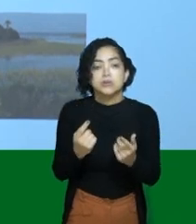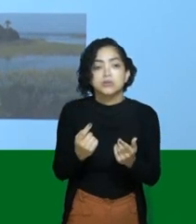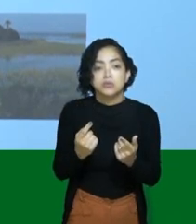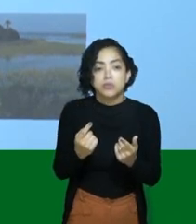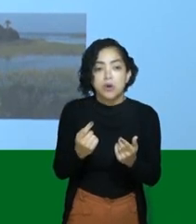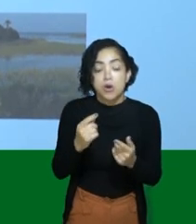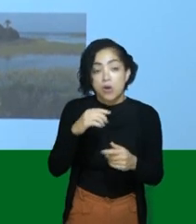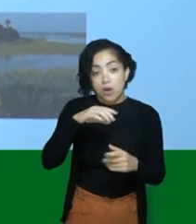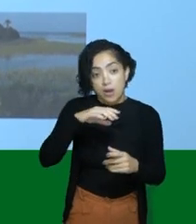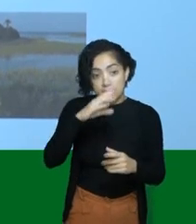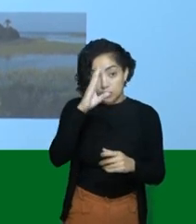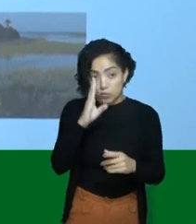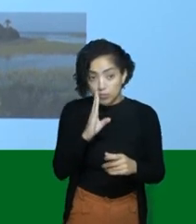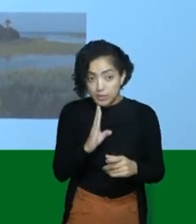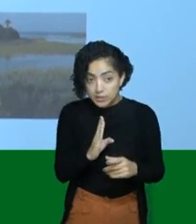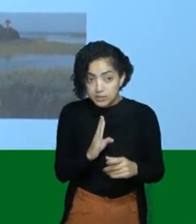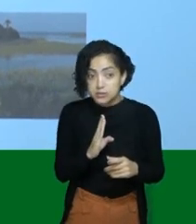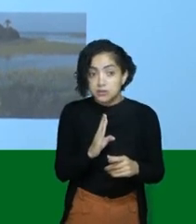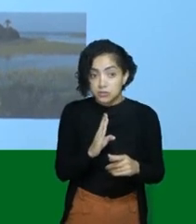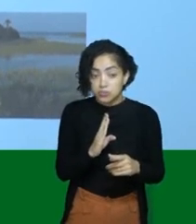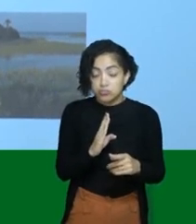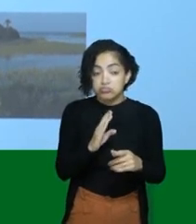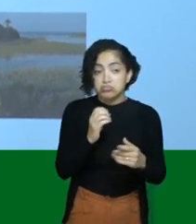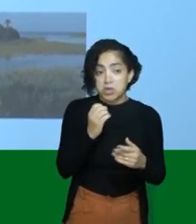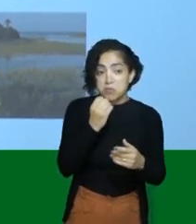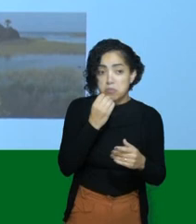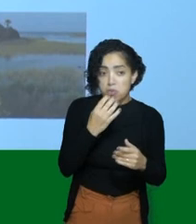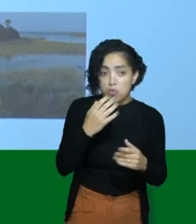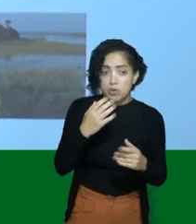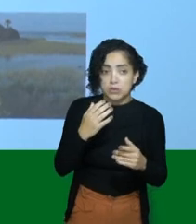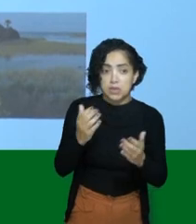né, o Brasil tem uma posição muito